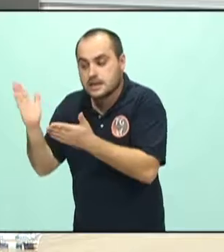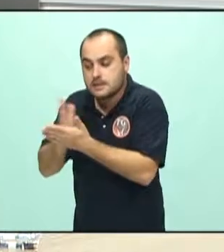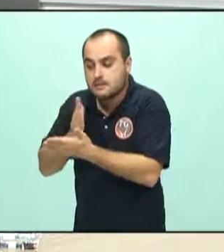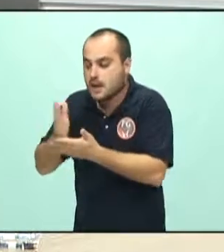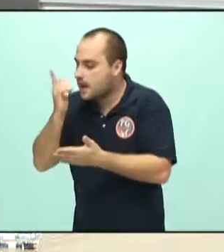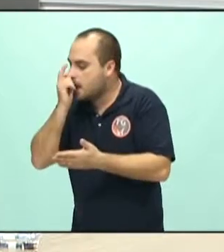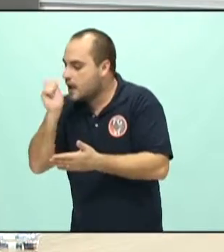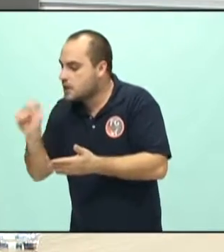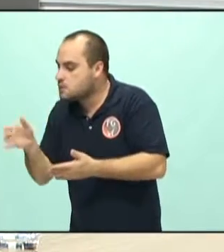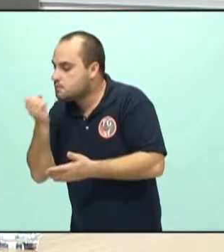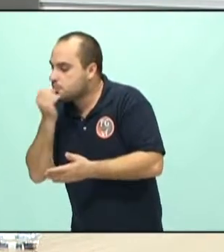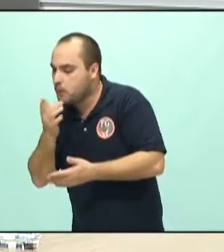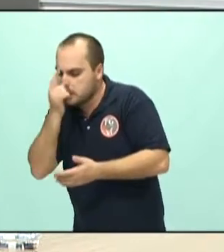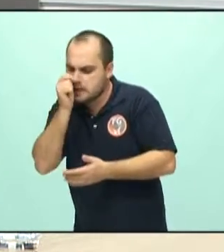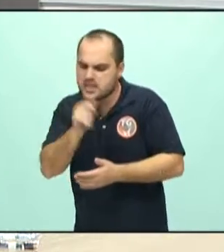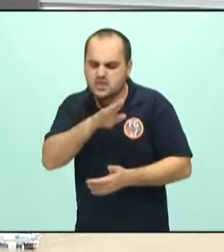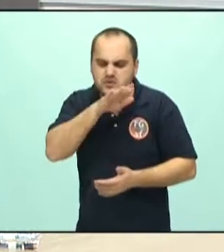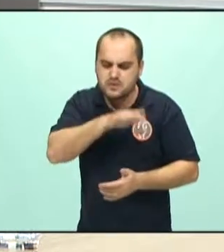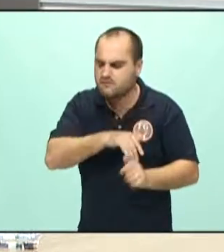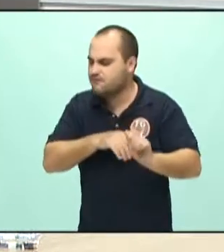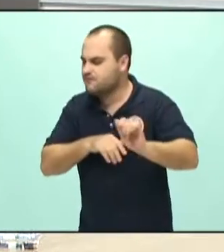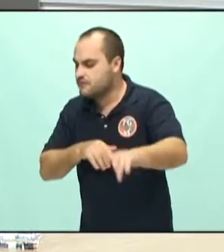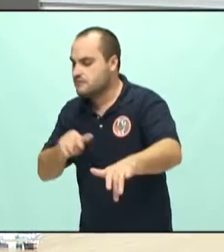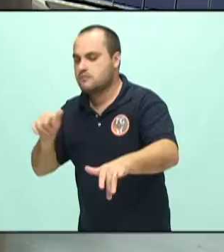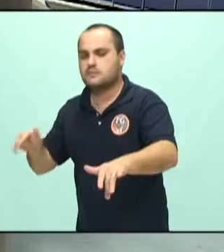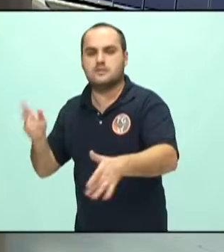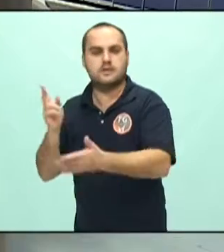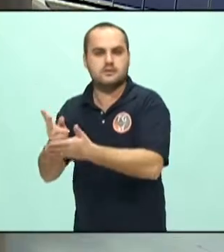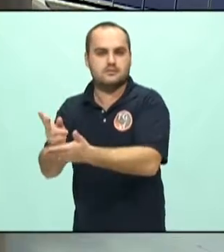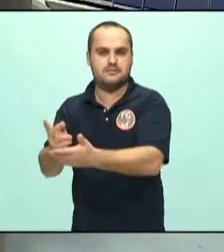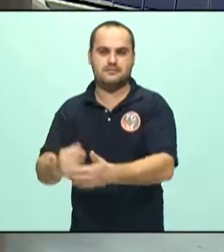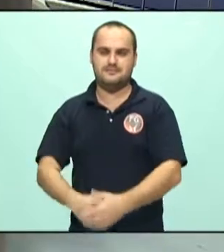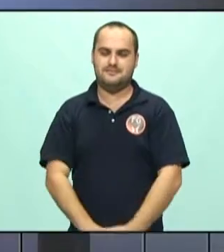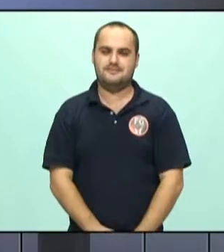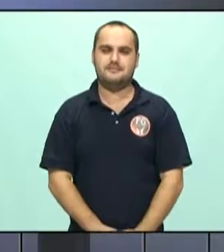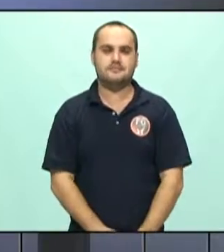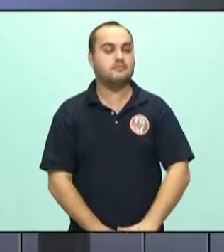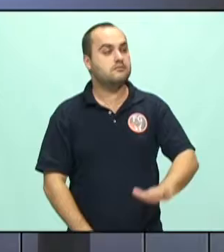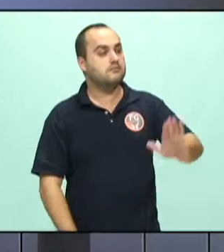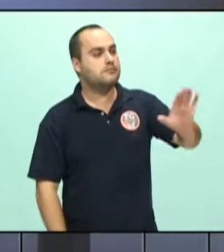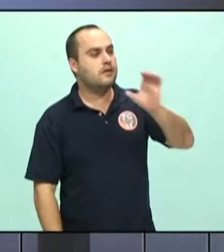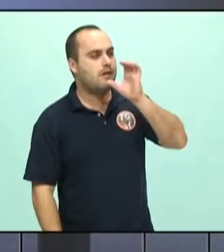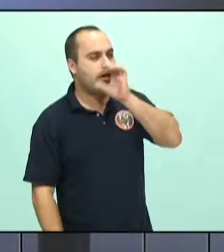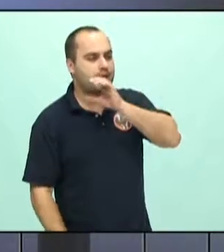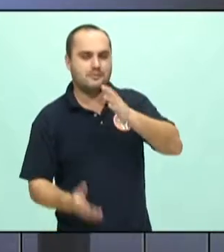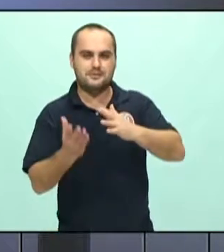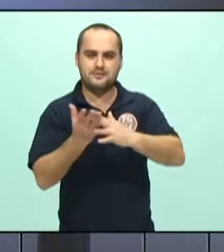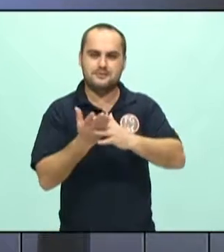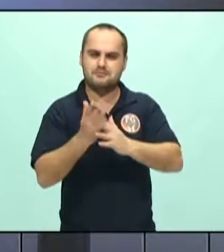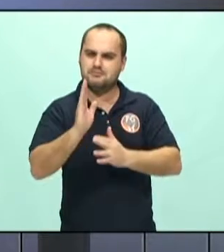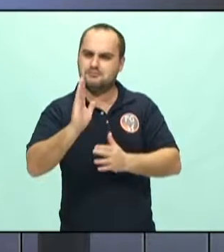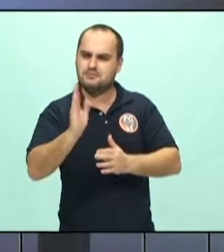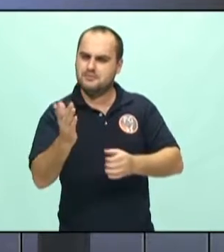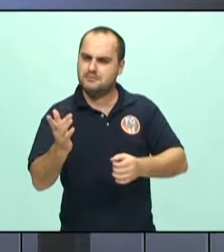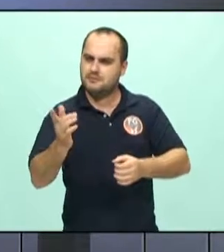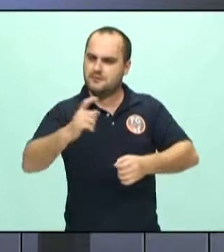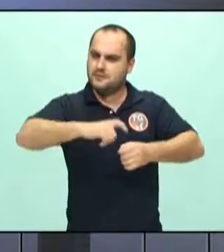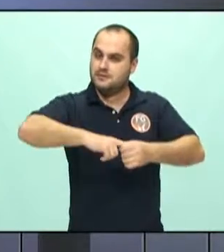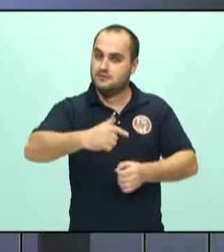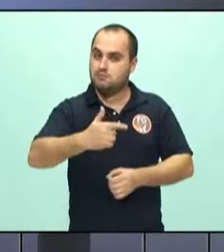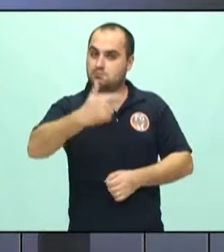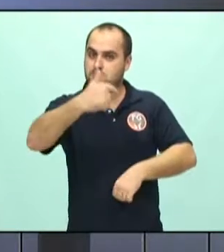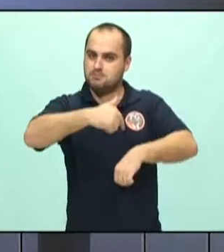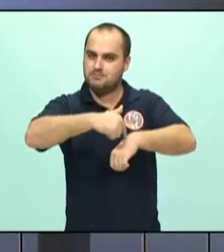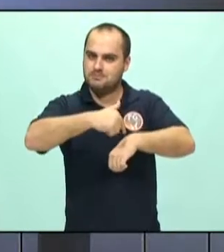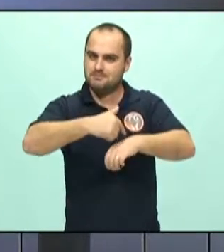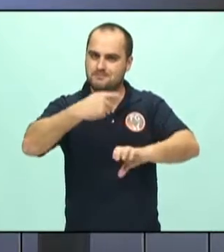esse resíduo para que ele possa ser útil sempre bom nós vamos fazer um rápido intervalo já voltamos com o segundo bloco